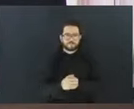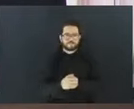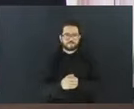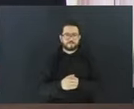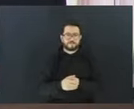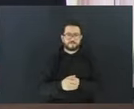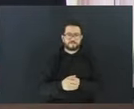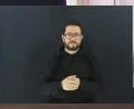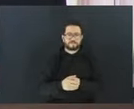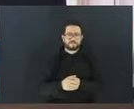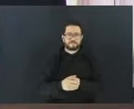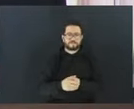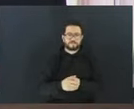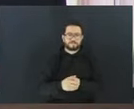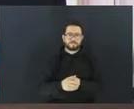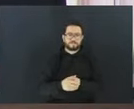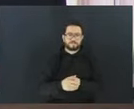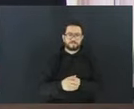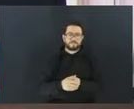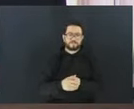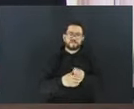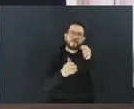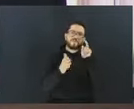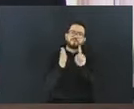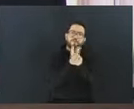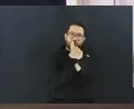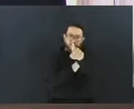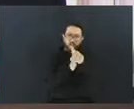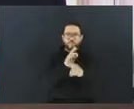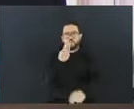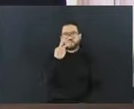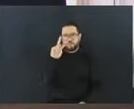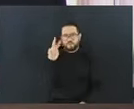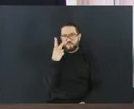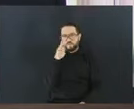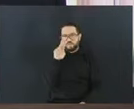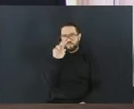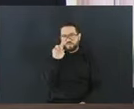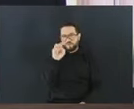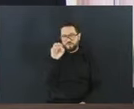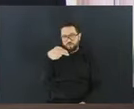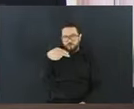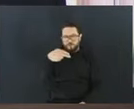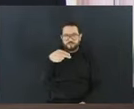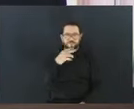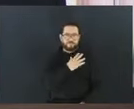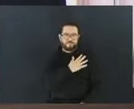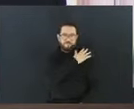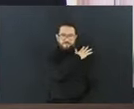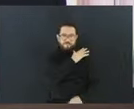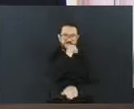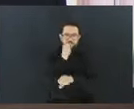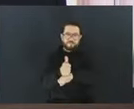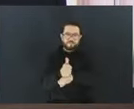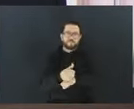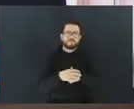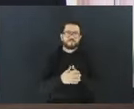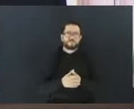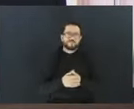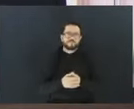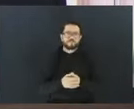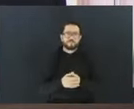ao comandante Hudson a respeito do que ele pode falar dos conselhos de segurança nos